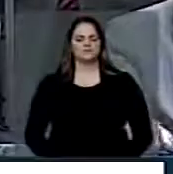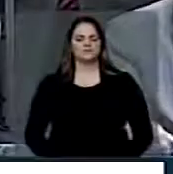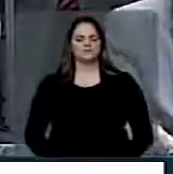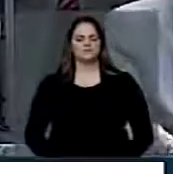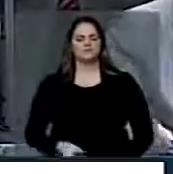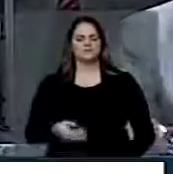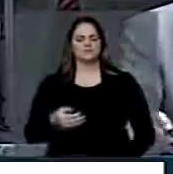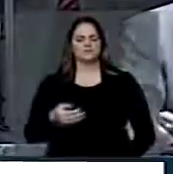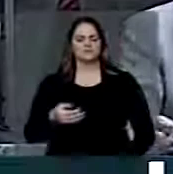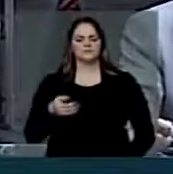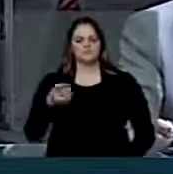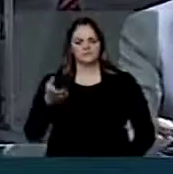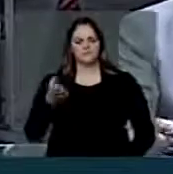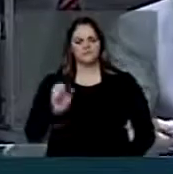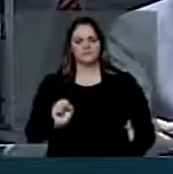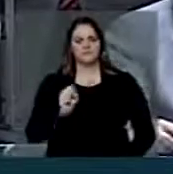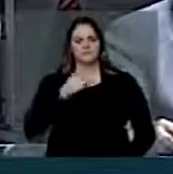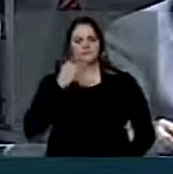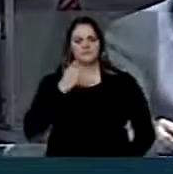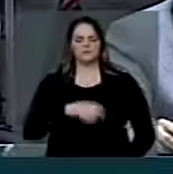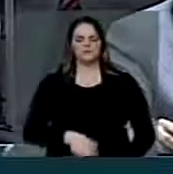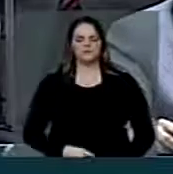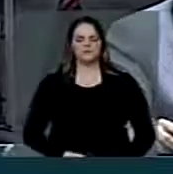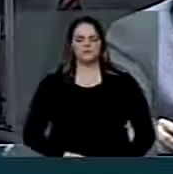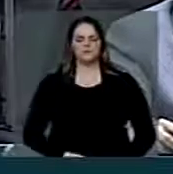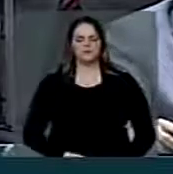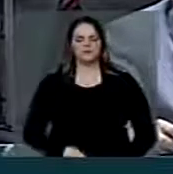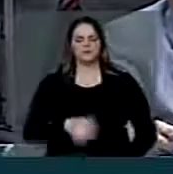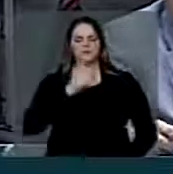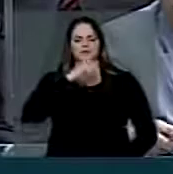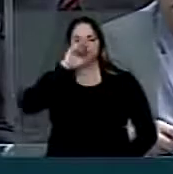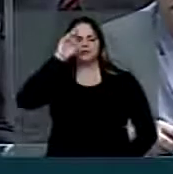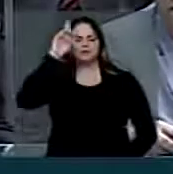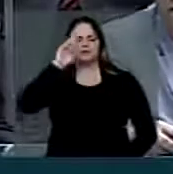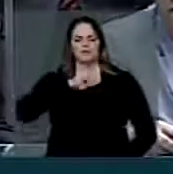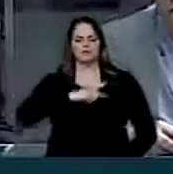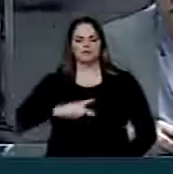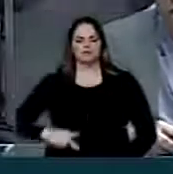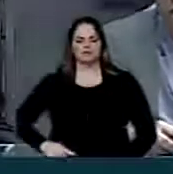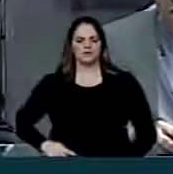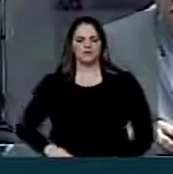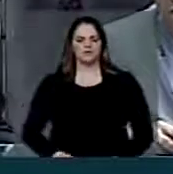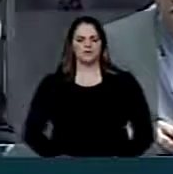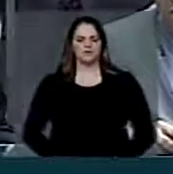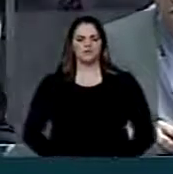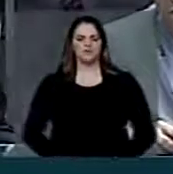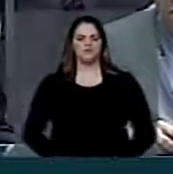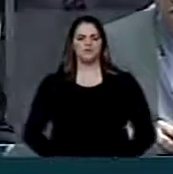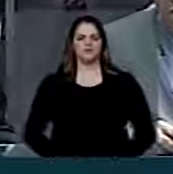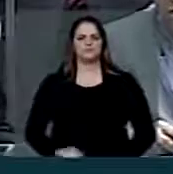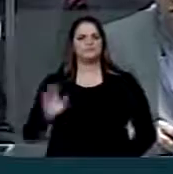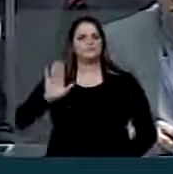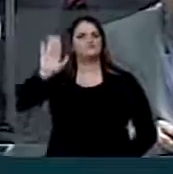Deputado Erundina, questão de ordem, deputado Erundina. Senhor presidente, para levantar uma questão de ordem